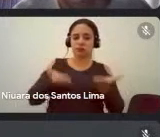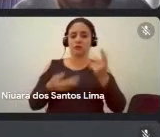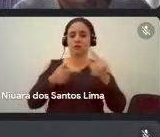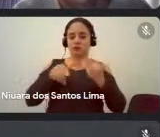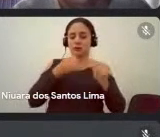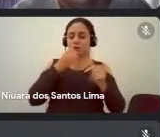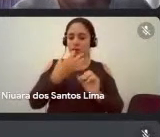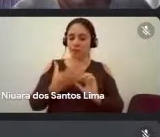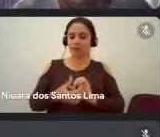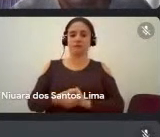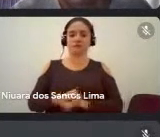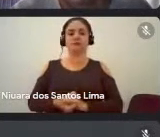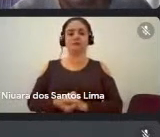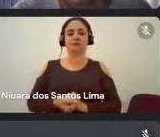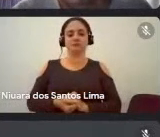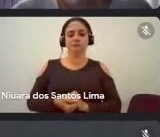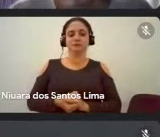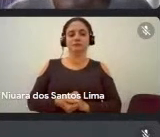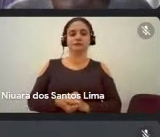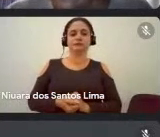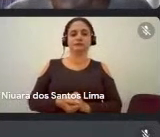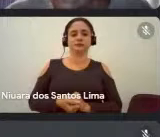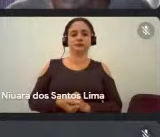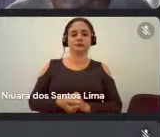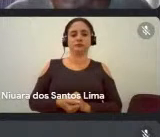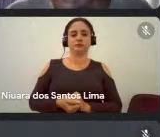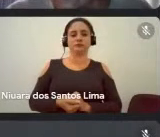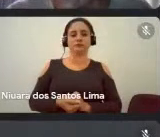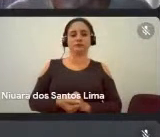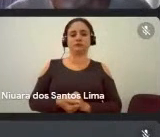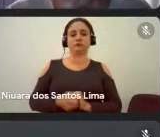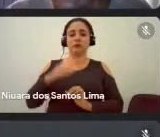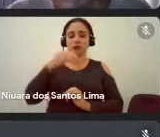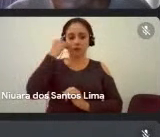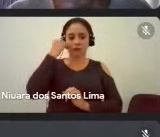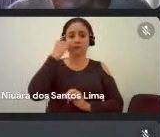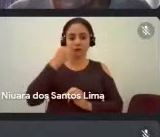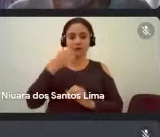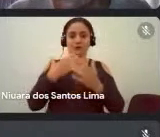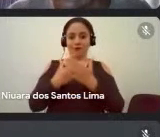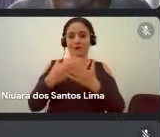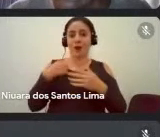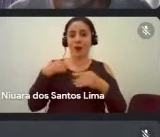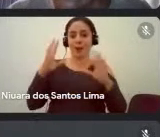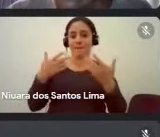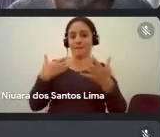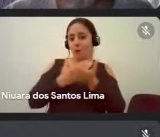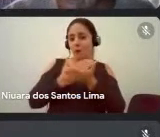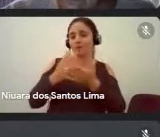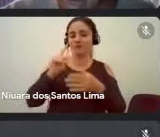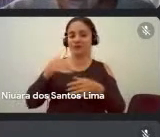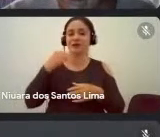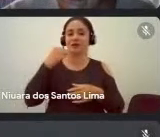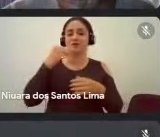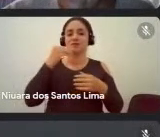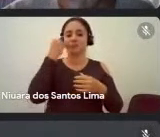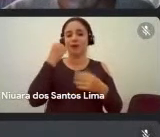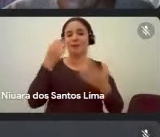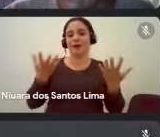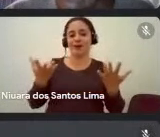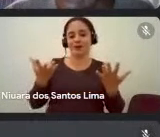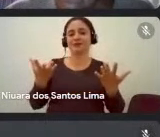fique bem feito. Com tudo isso, se a experiência for bem sucedida, a partida já será uma experiência muito mais